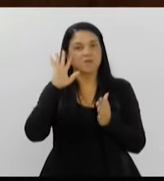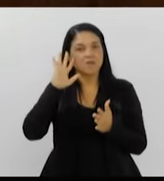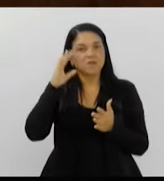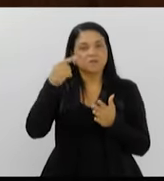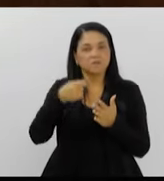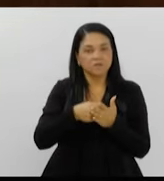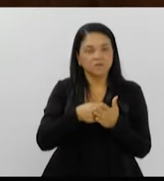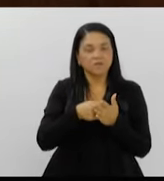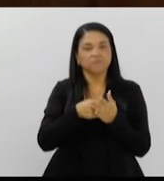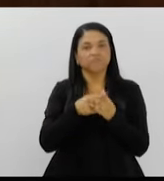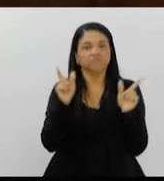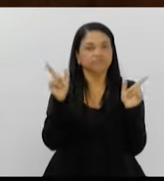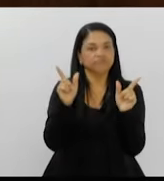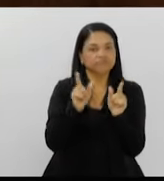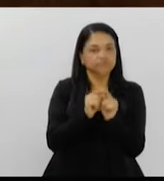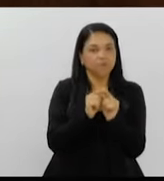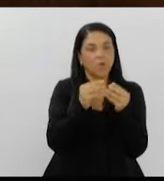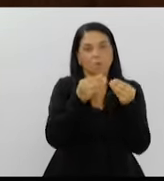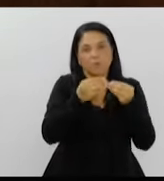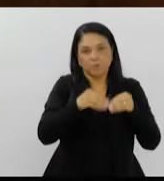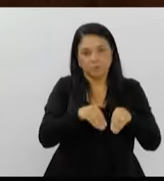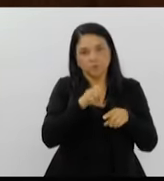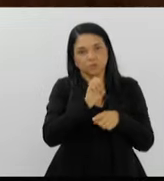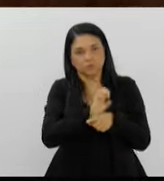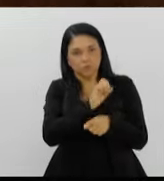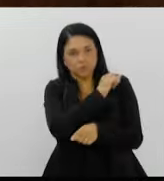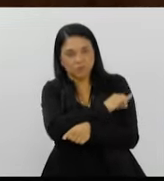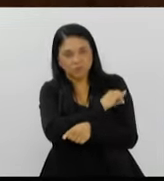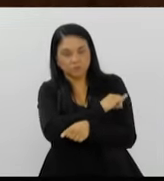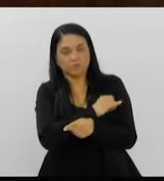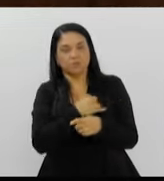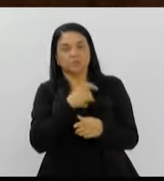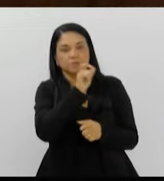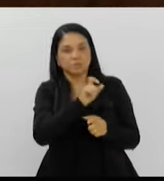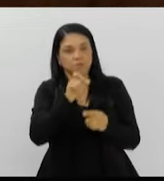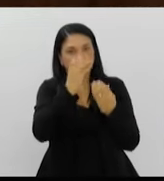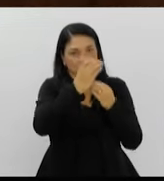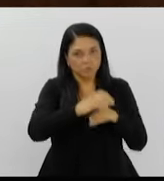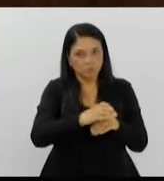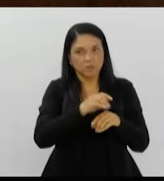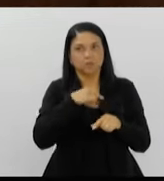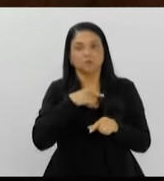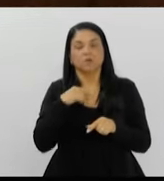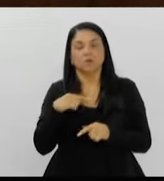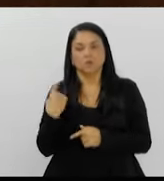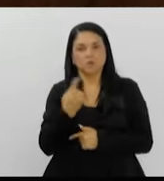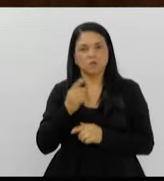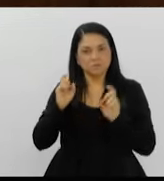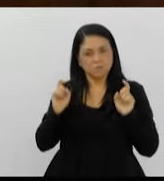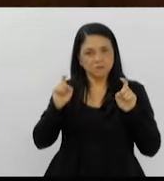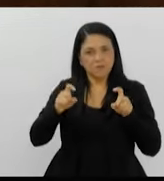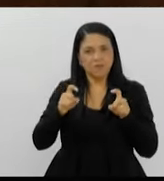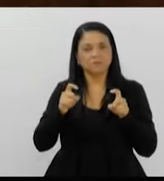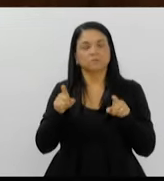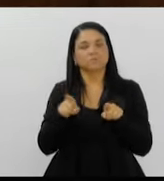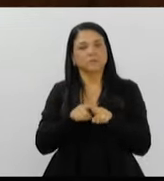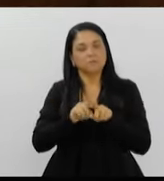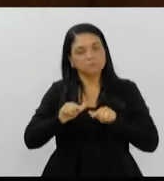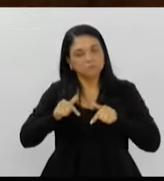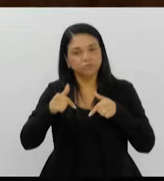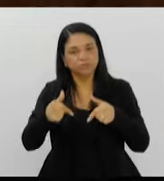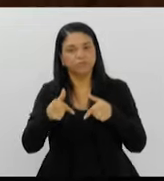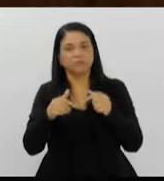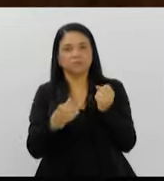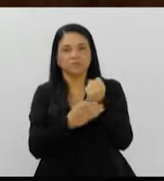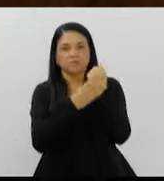minimizar o dano causado pelo Estado para com você concursados dizer que o nosso mandato sempre foi um instrumento dos agentes públicos de segurança eu